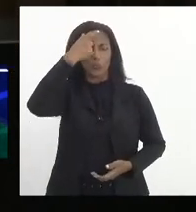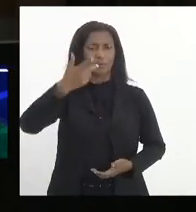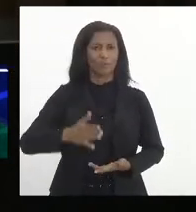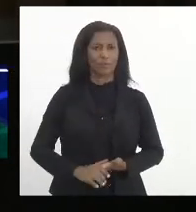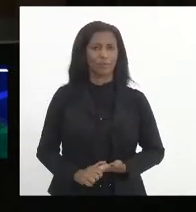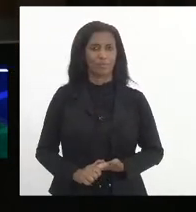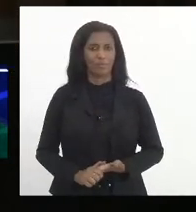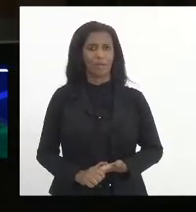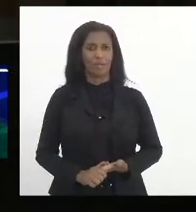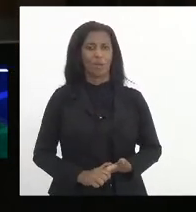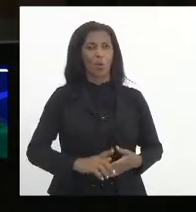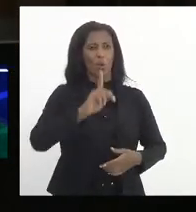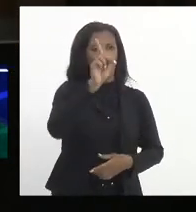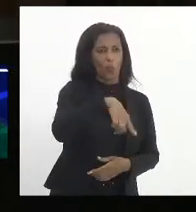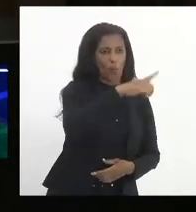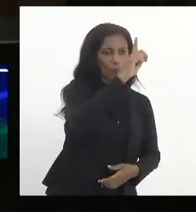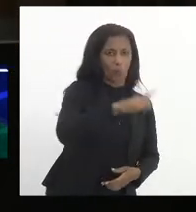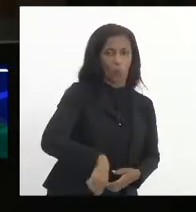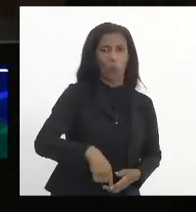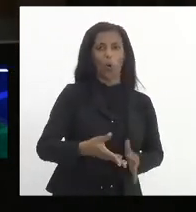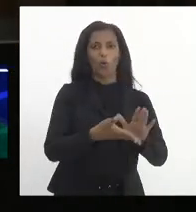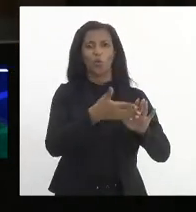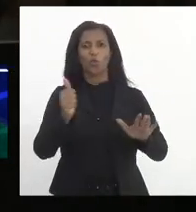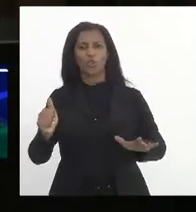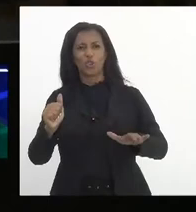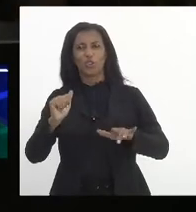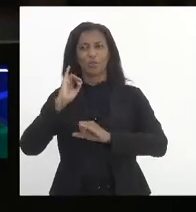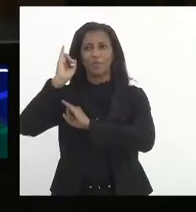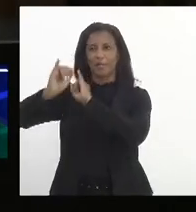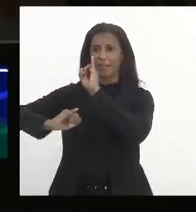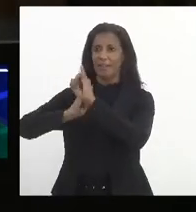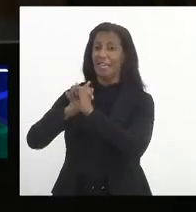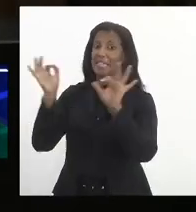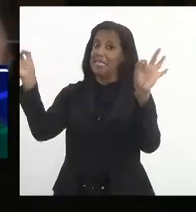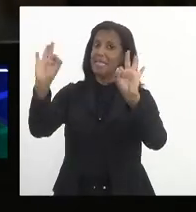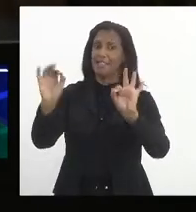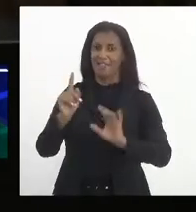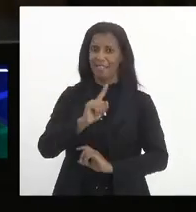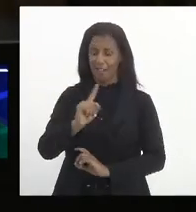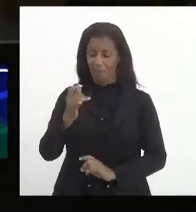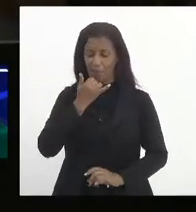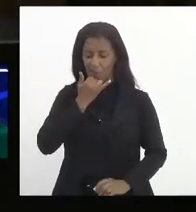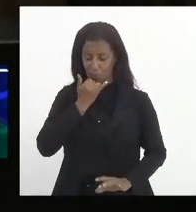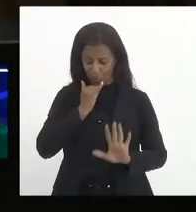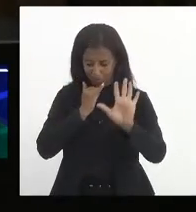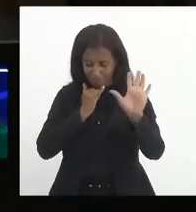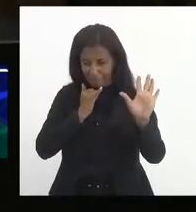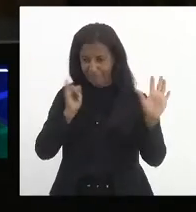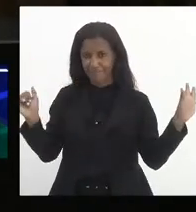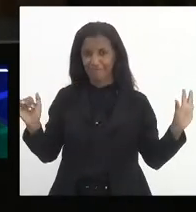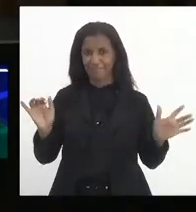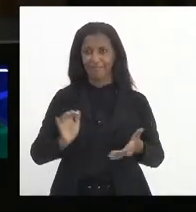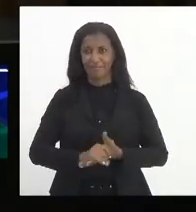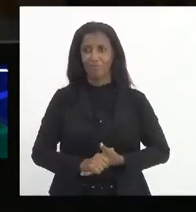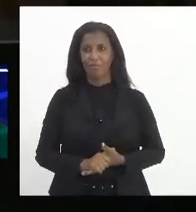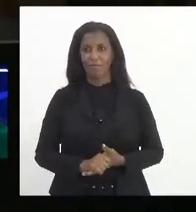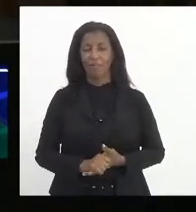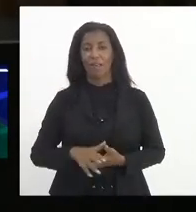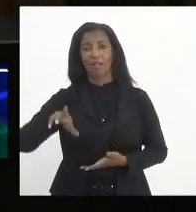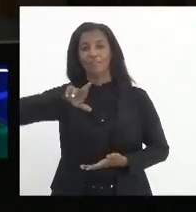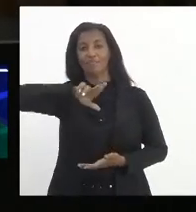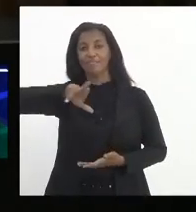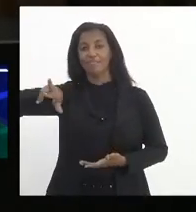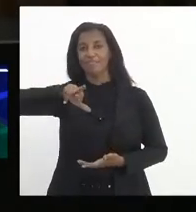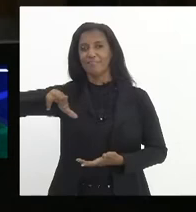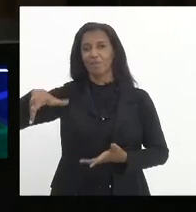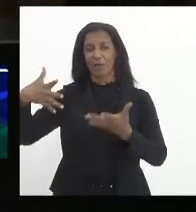e o sensor eu cancele tire nas redes sociais ou melhor ninguém não né perdoe-me não